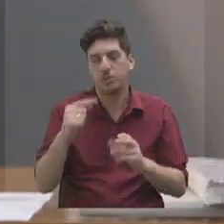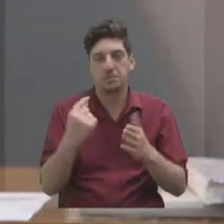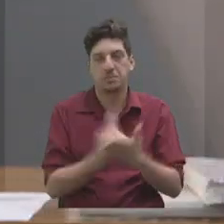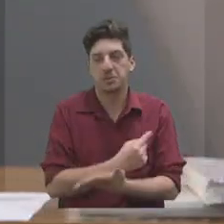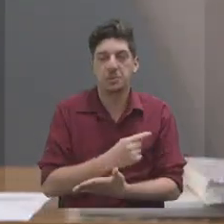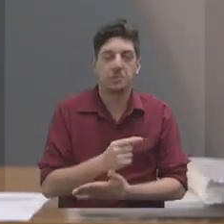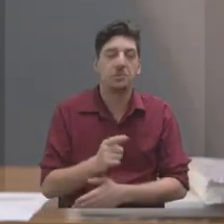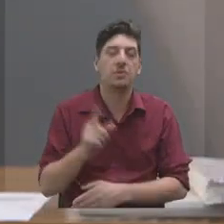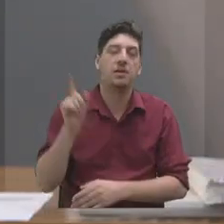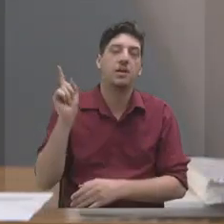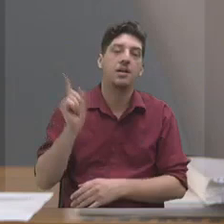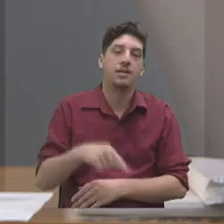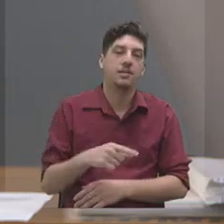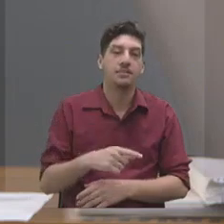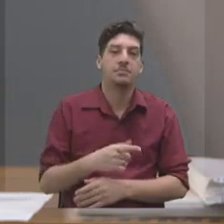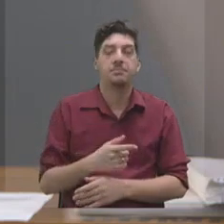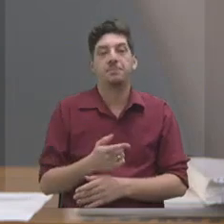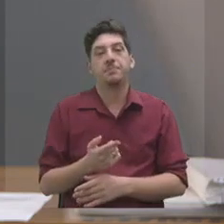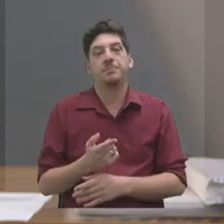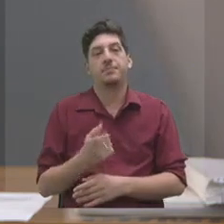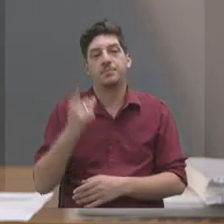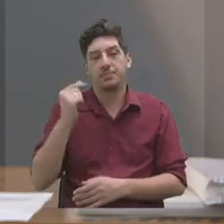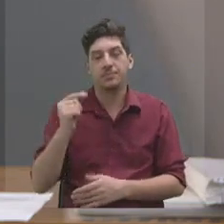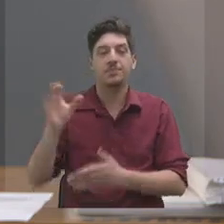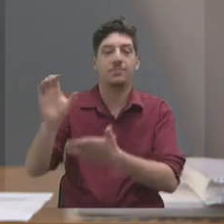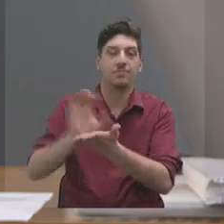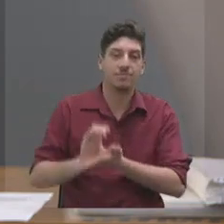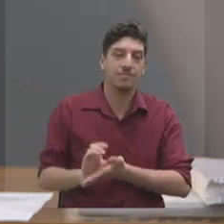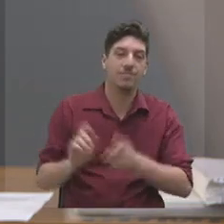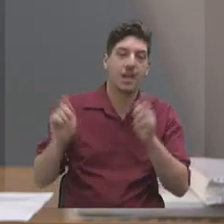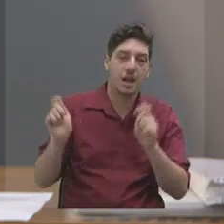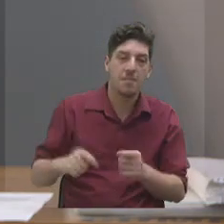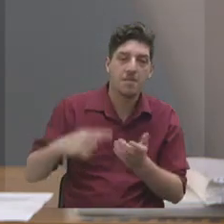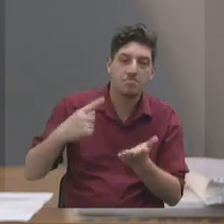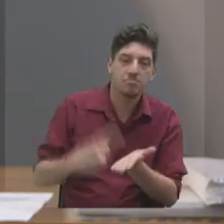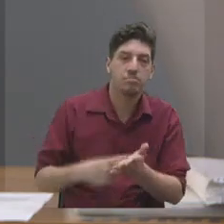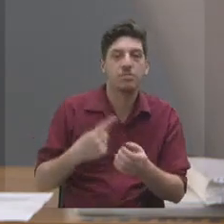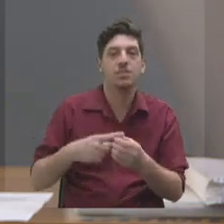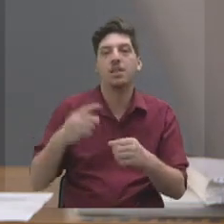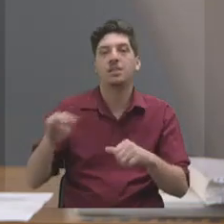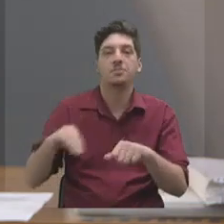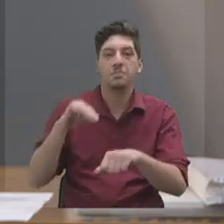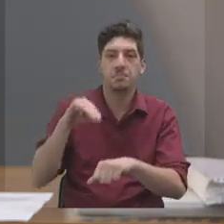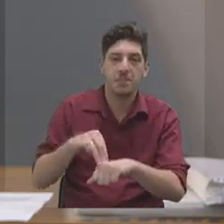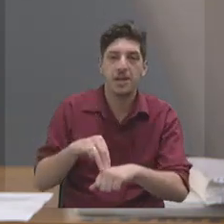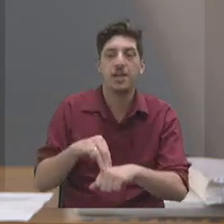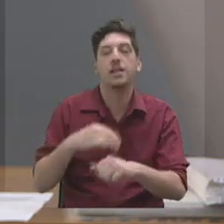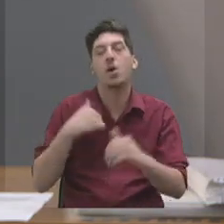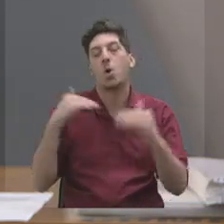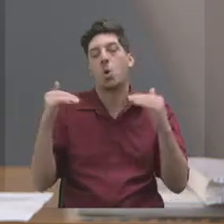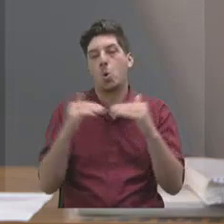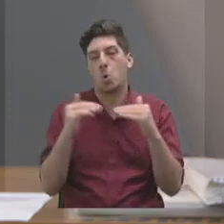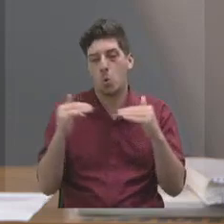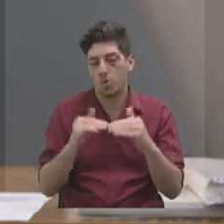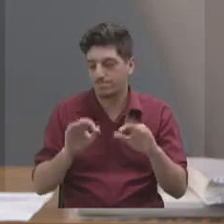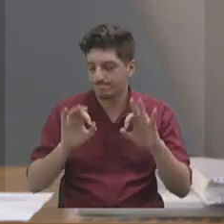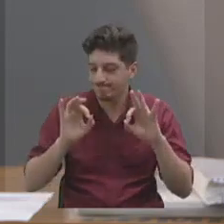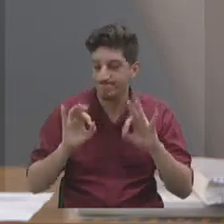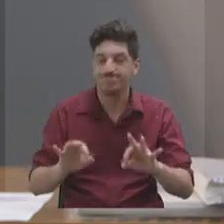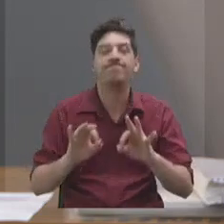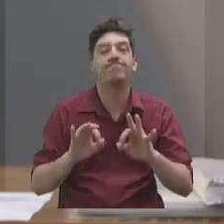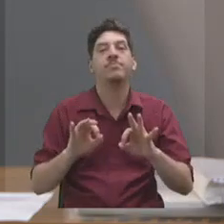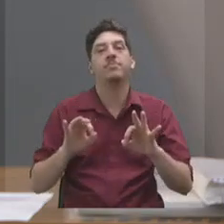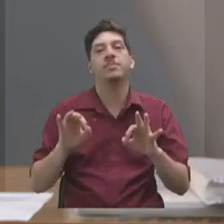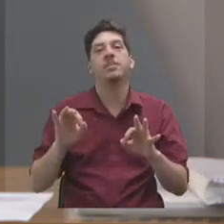do recurso né do potencial acordo de Mariana concorda integralmente com a visão